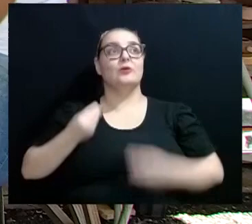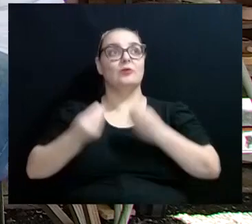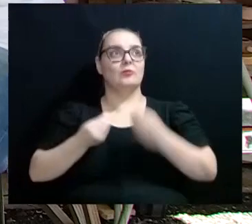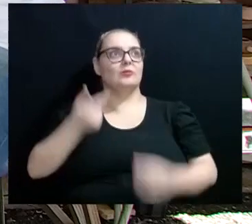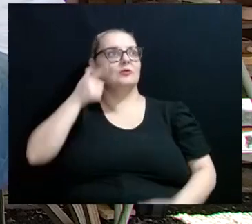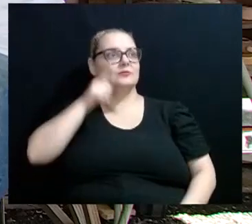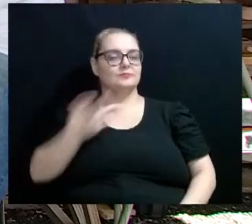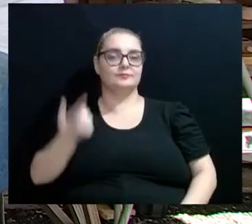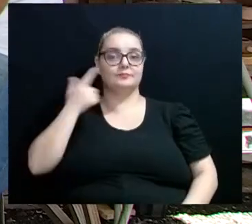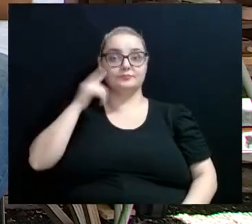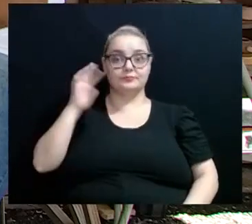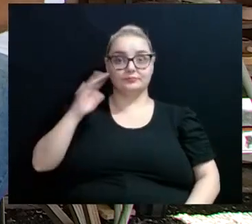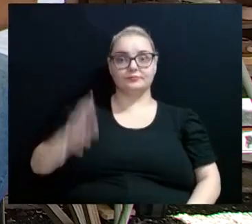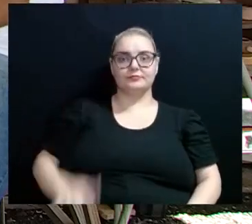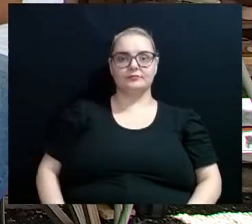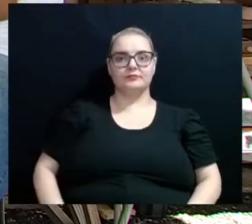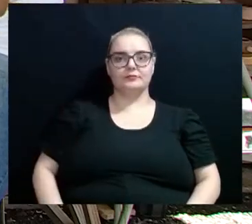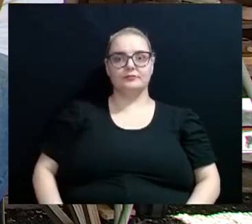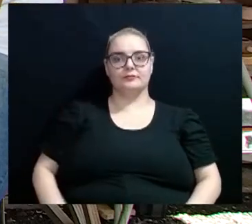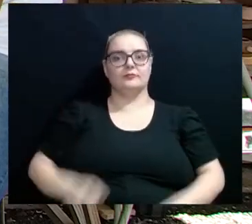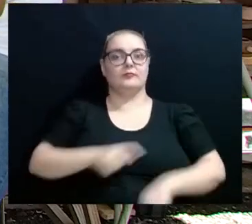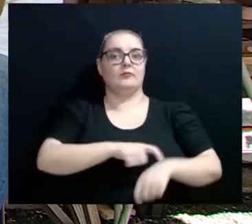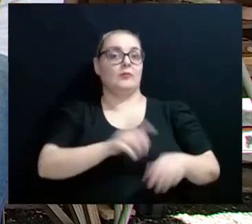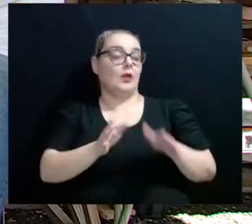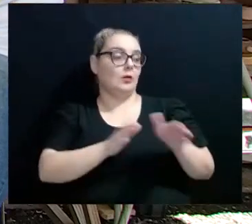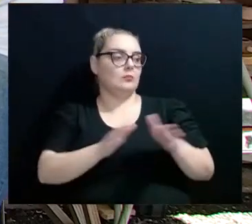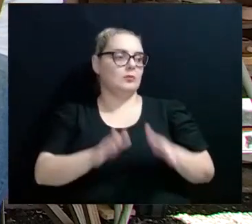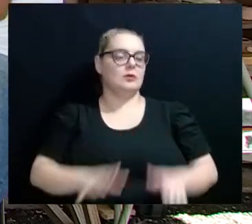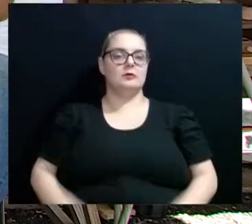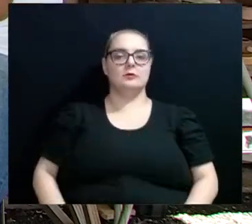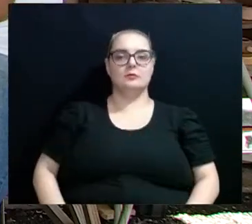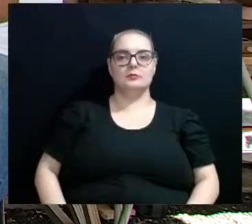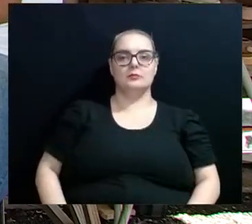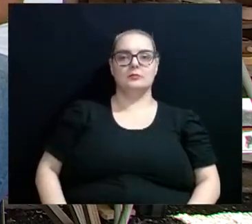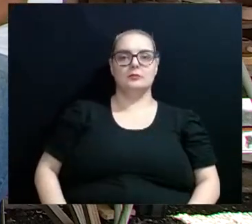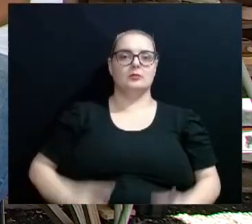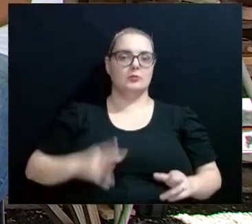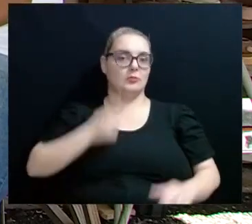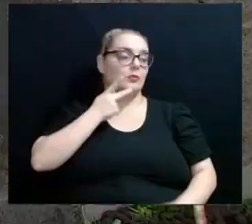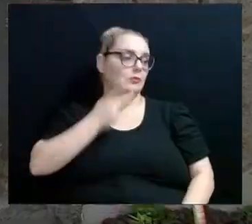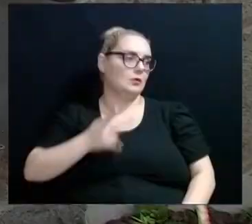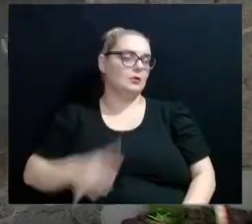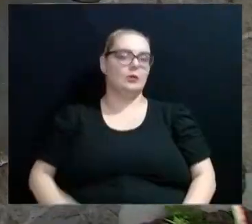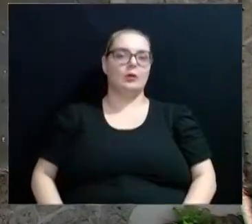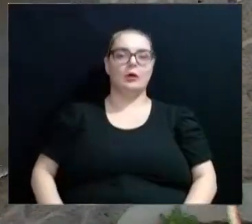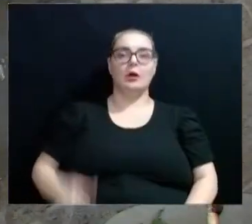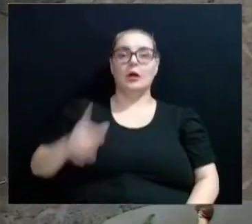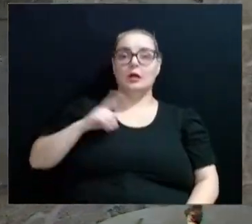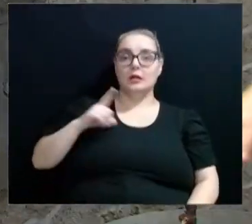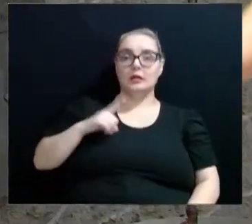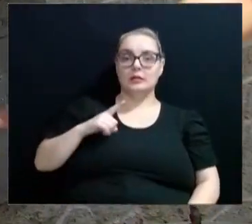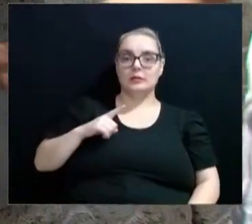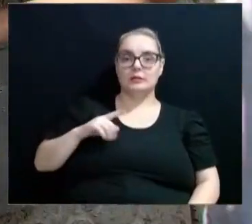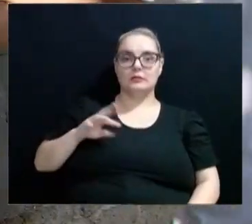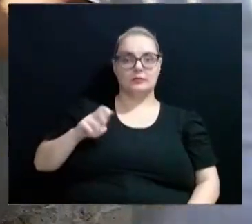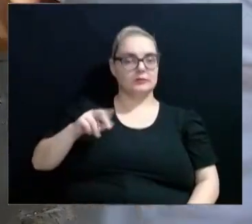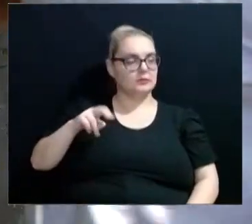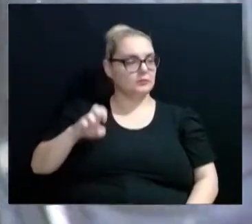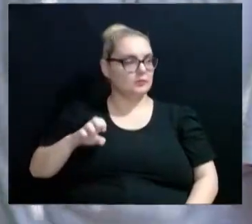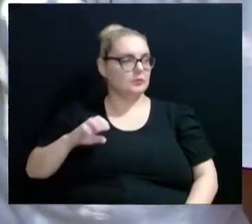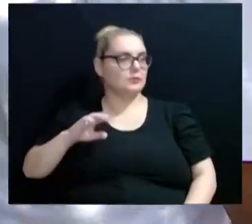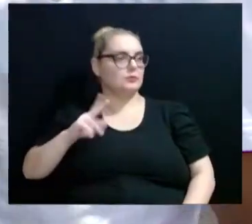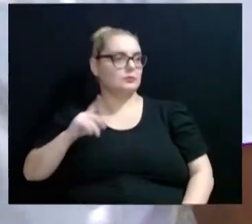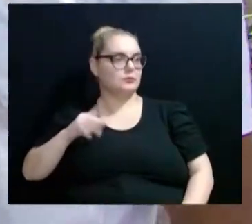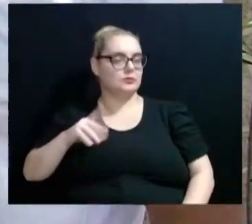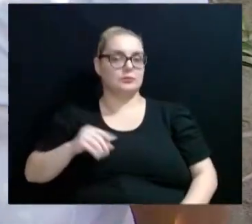vai. coisas. Mas então, como você consegue? Aí você pensa o seguinte: uma época que você estava, você acabou